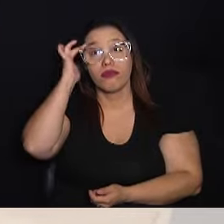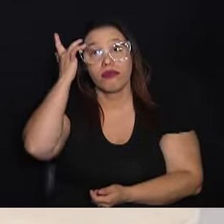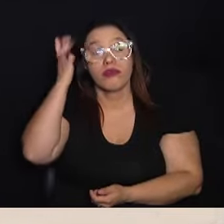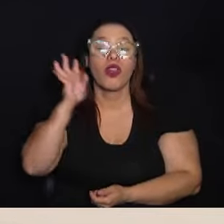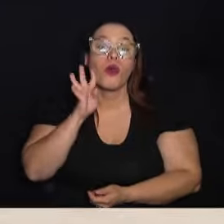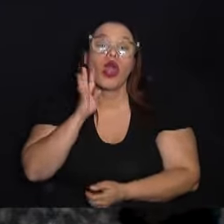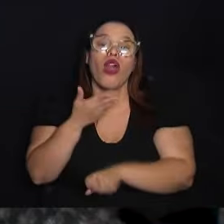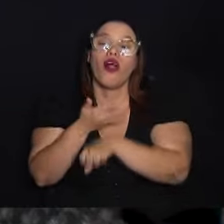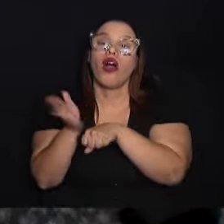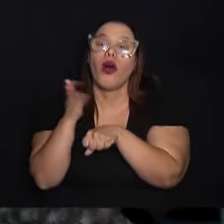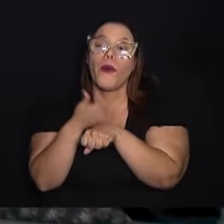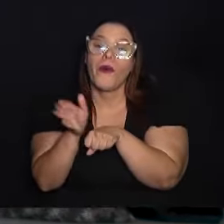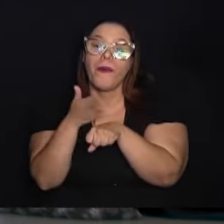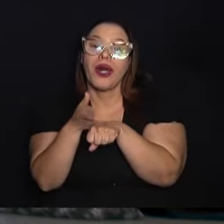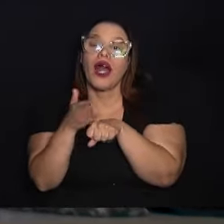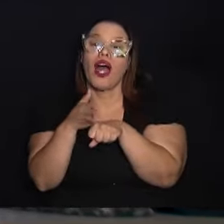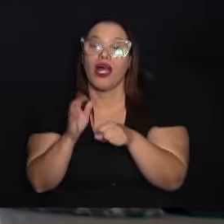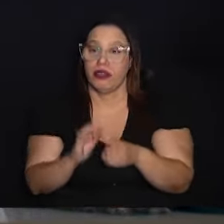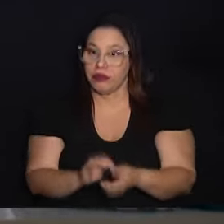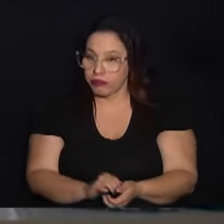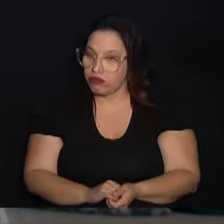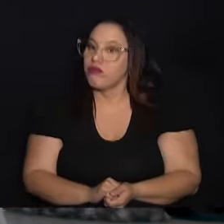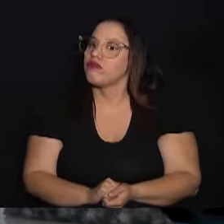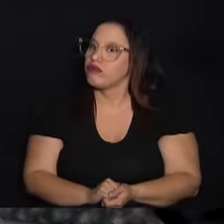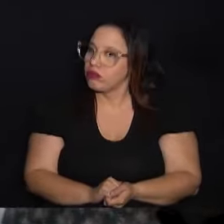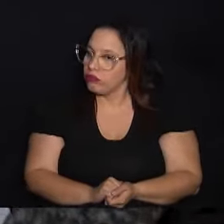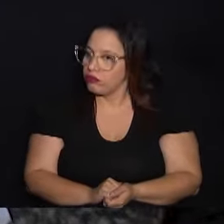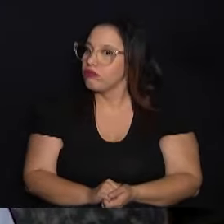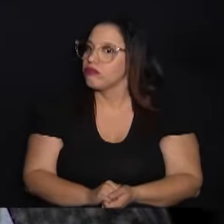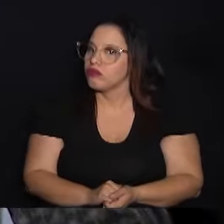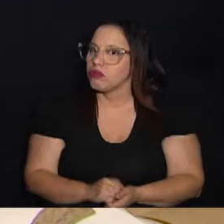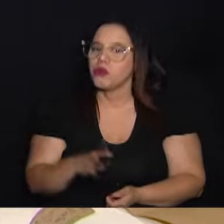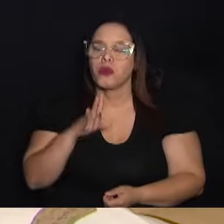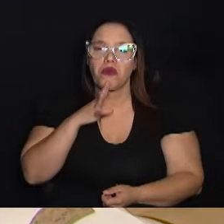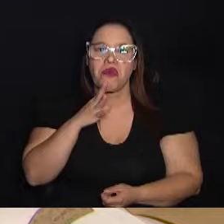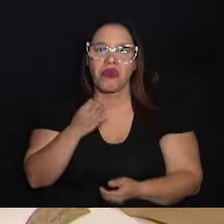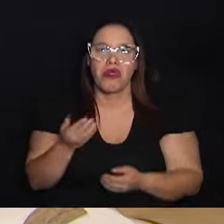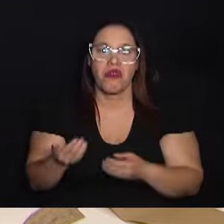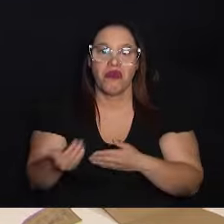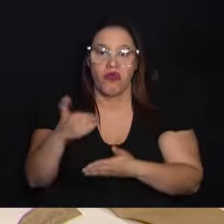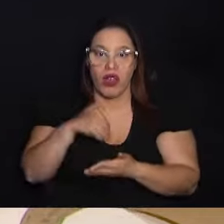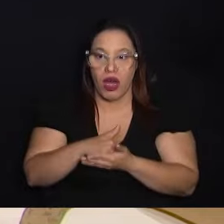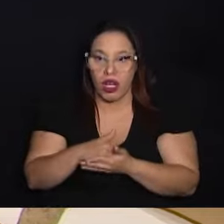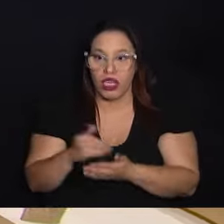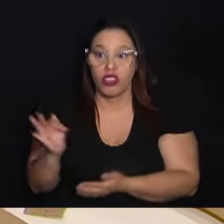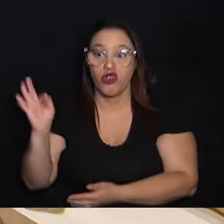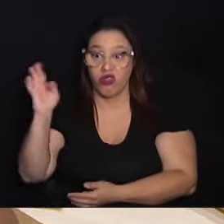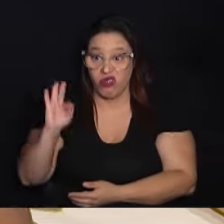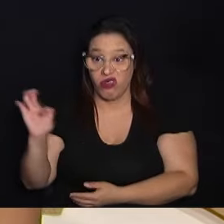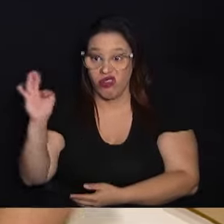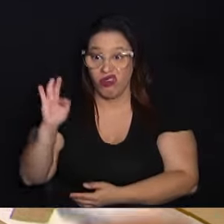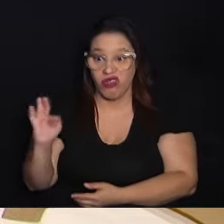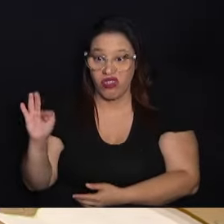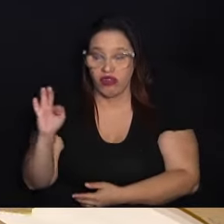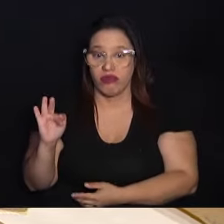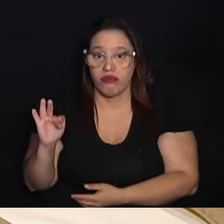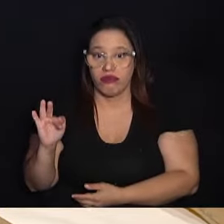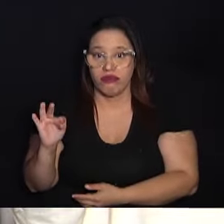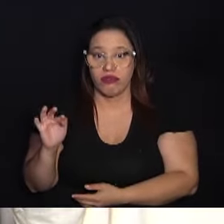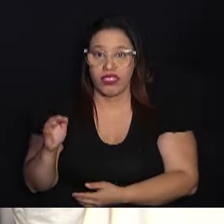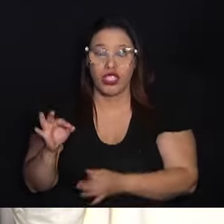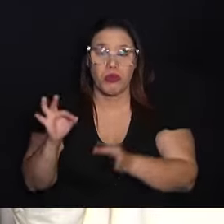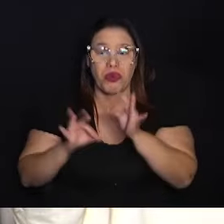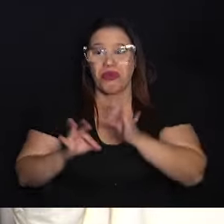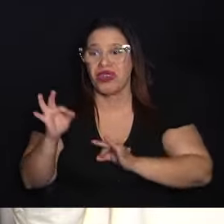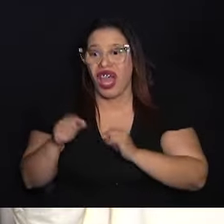continuar estudando aqui. Mas o que eu acho que é mais legal é a prática mesmo. É isso, às vezes eu conheci várias pessoas aqui que vieram de